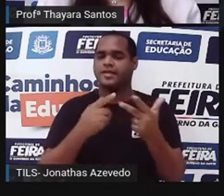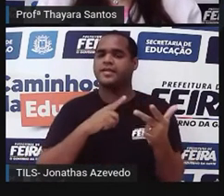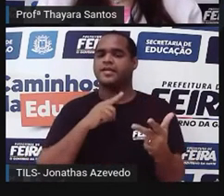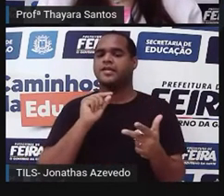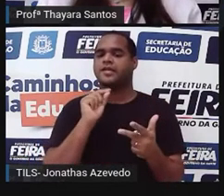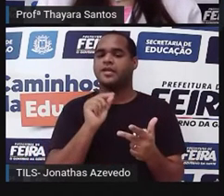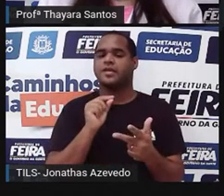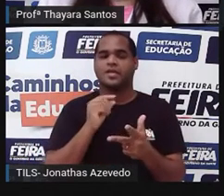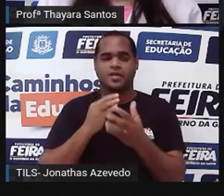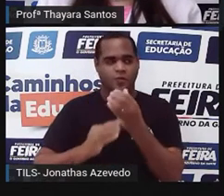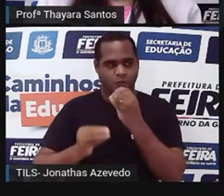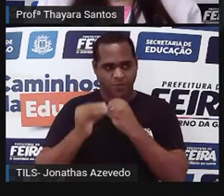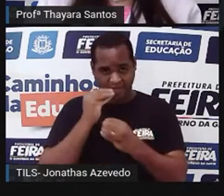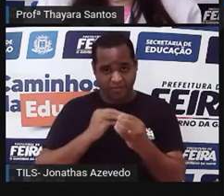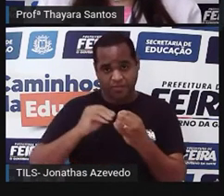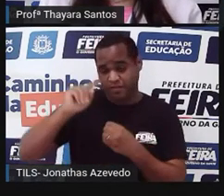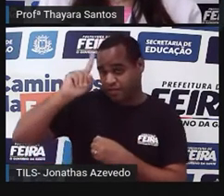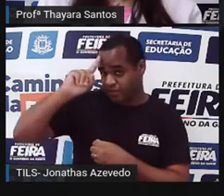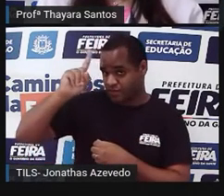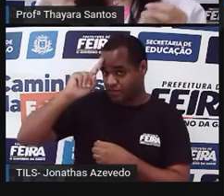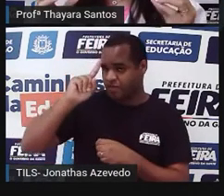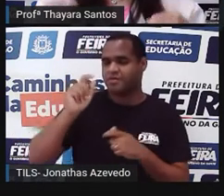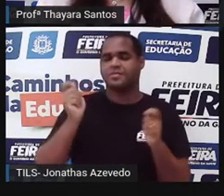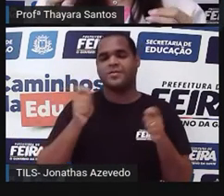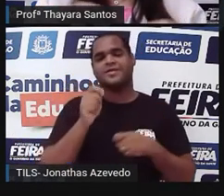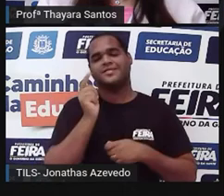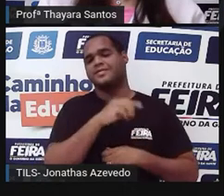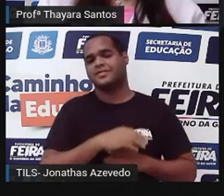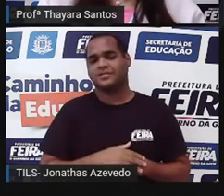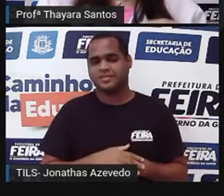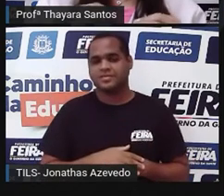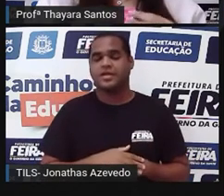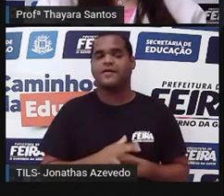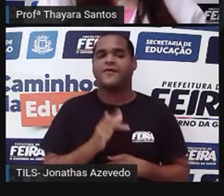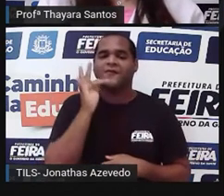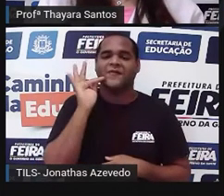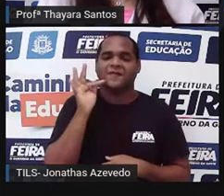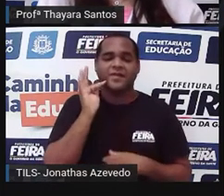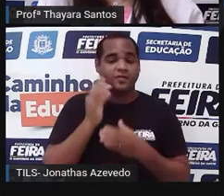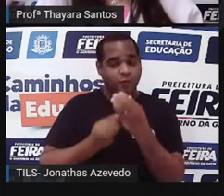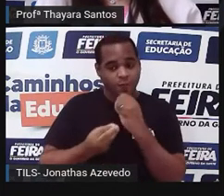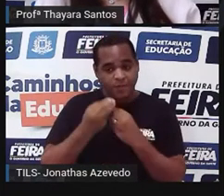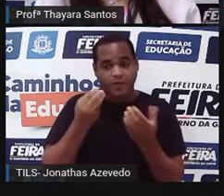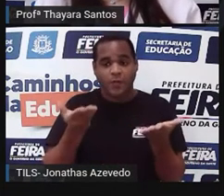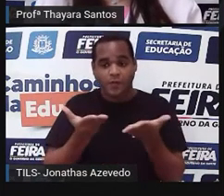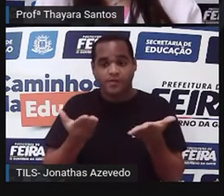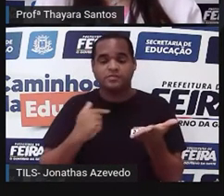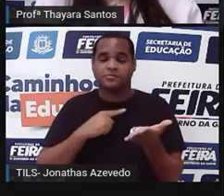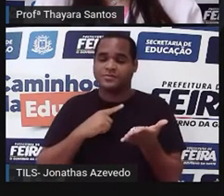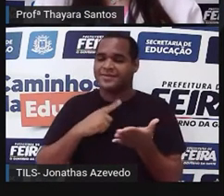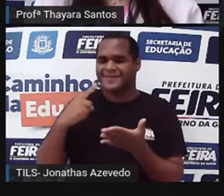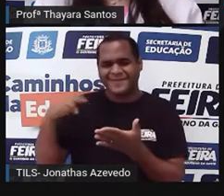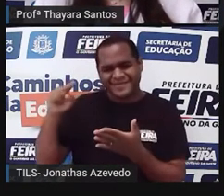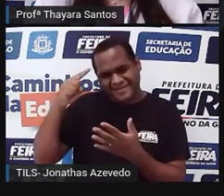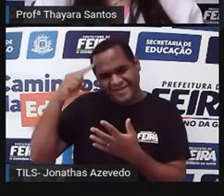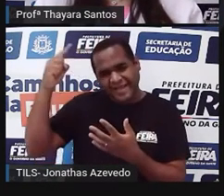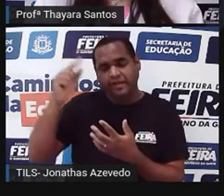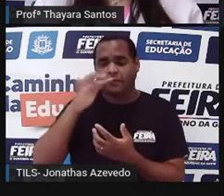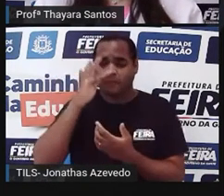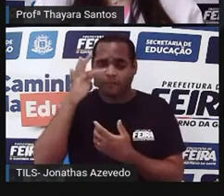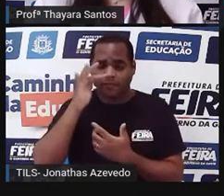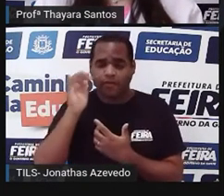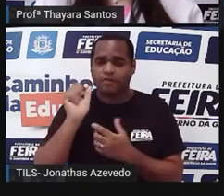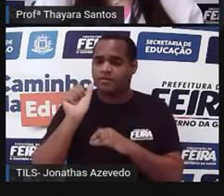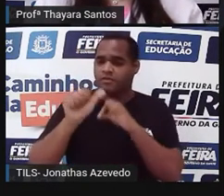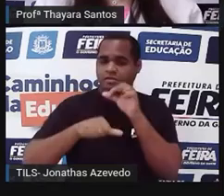gera alimento para o nosso dia a dia. Porque todo fruto que a gente come hoje, um dia ele foi flor. O fruto